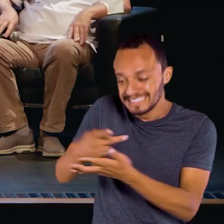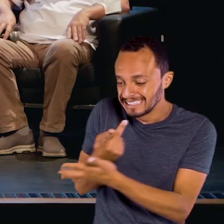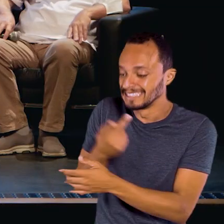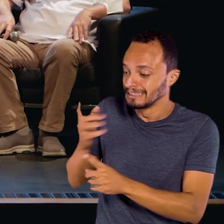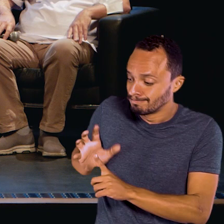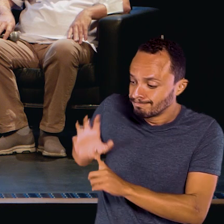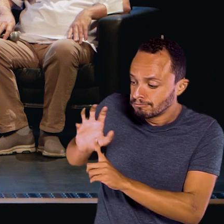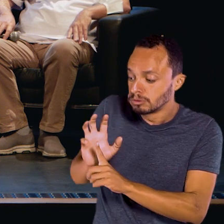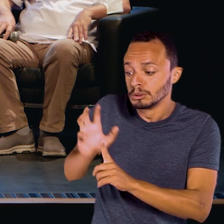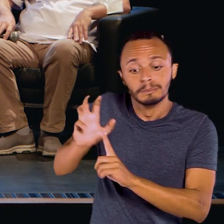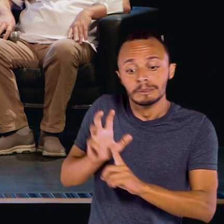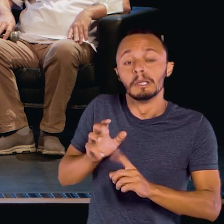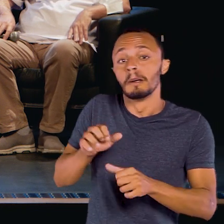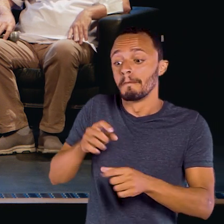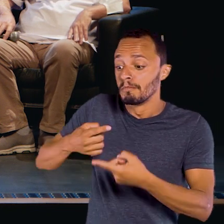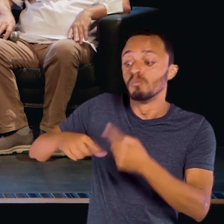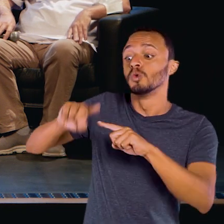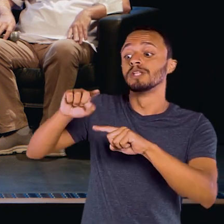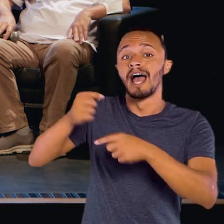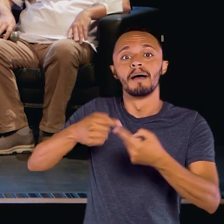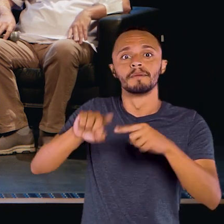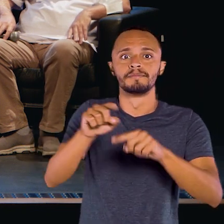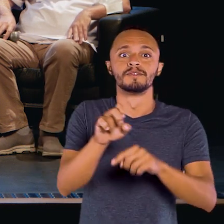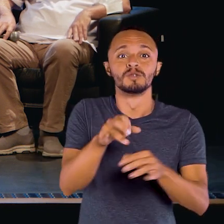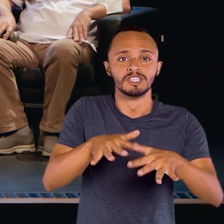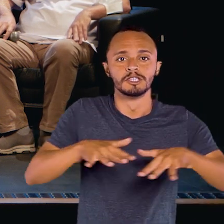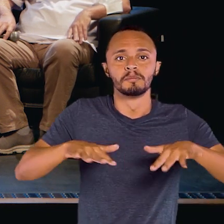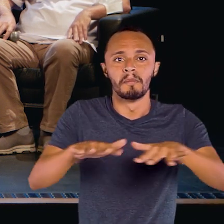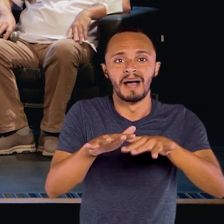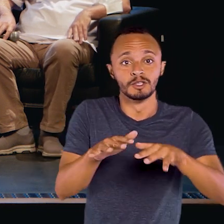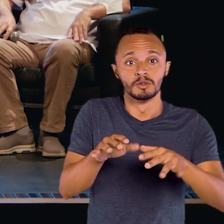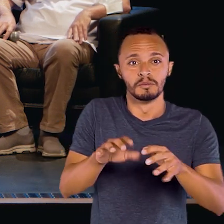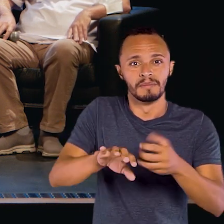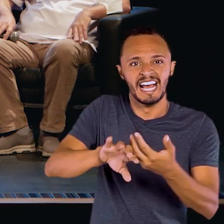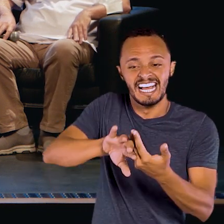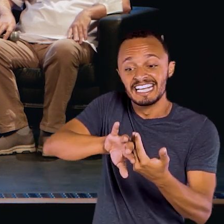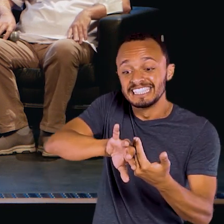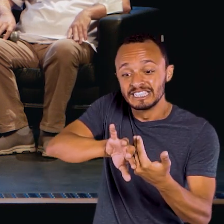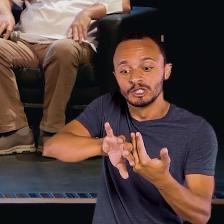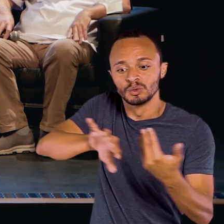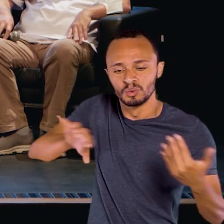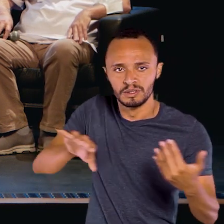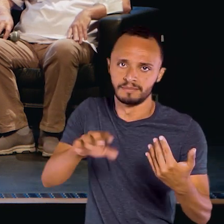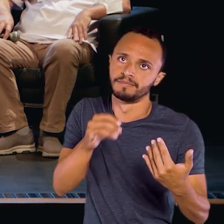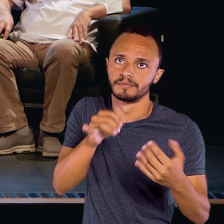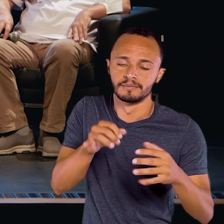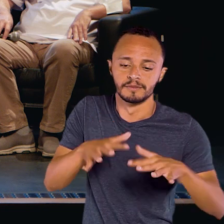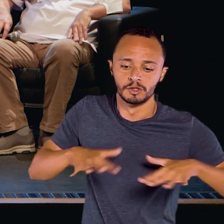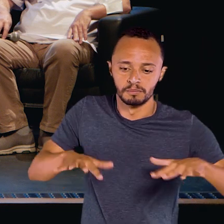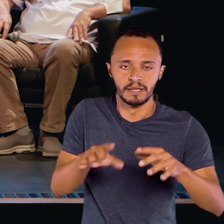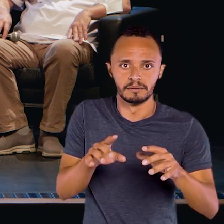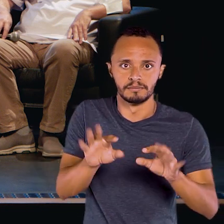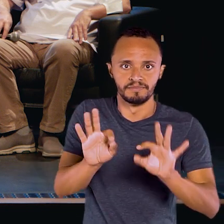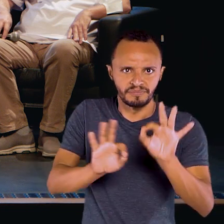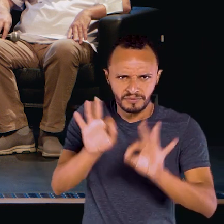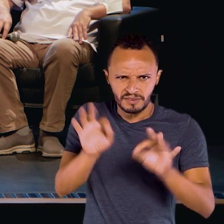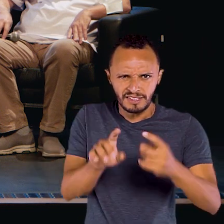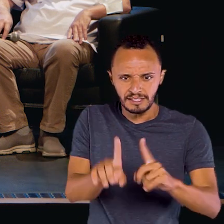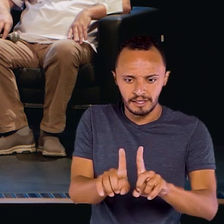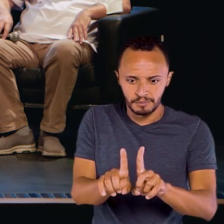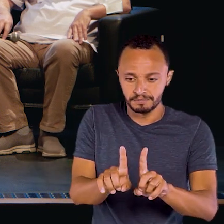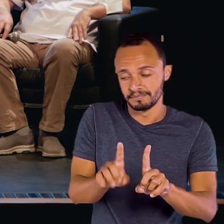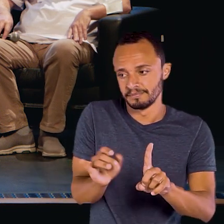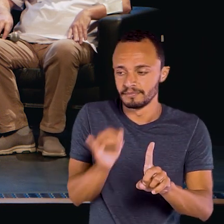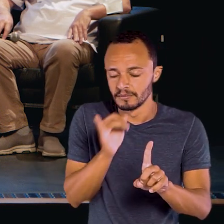que foram feitos para excluir, a gente precisa transformar esses espaços. Não é possível um